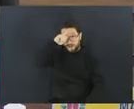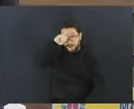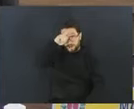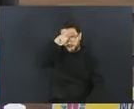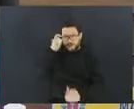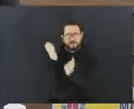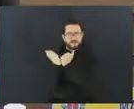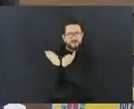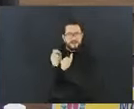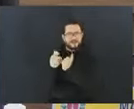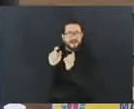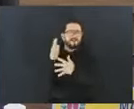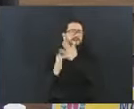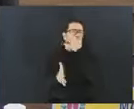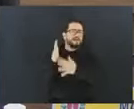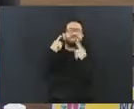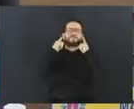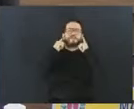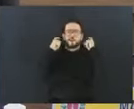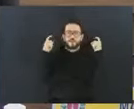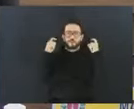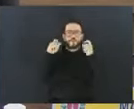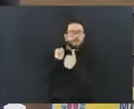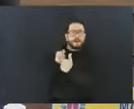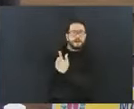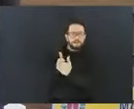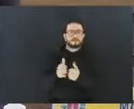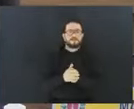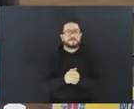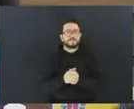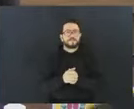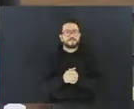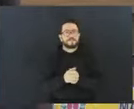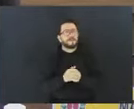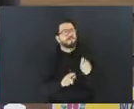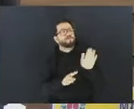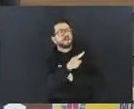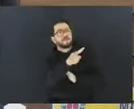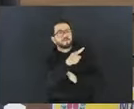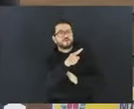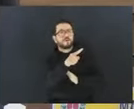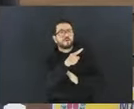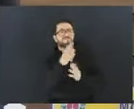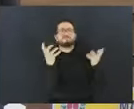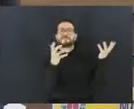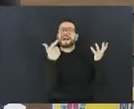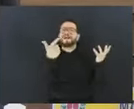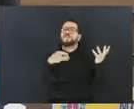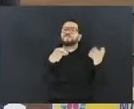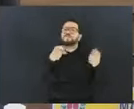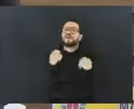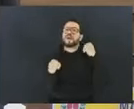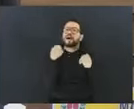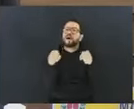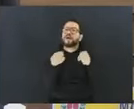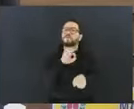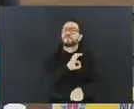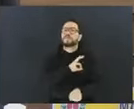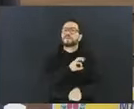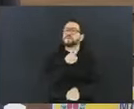a reclamação na polícia e a resposta que se tem é que não tem viatura para ir lá verificar o que está acontecendo. Queria saber se tem alguma